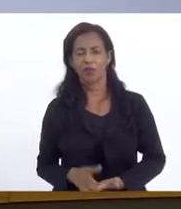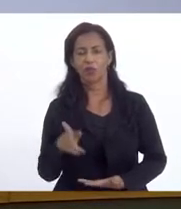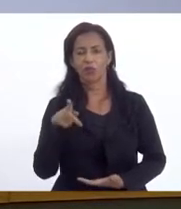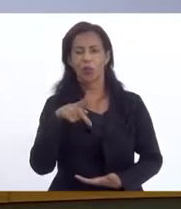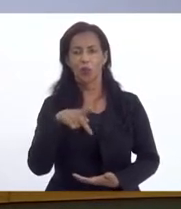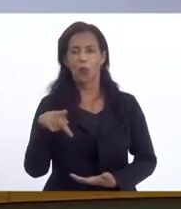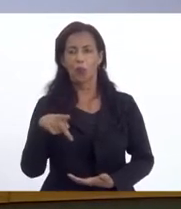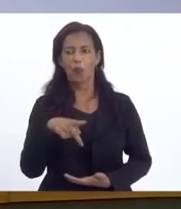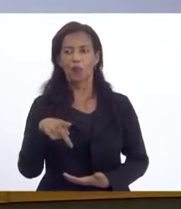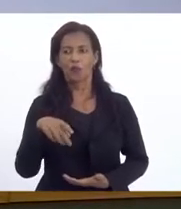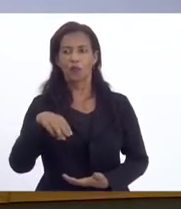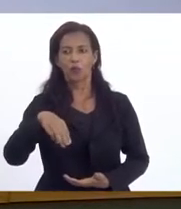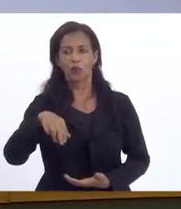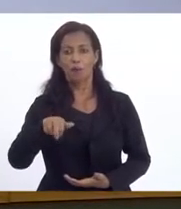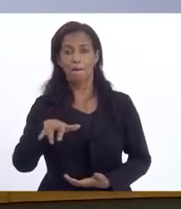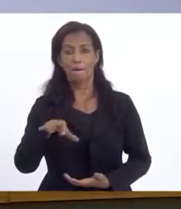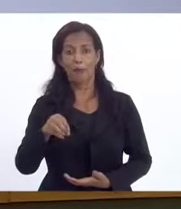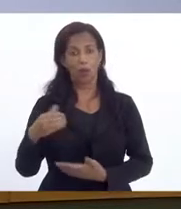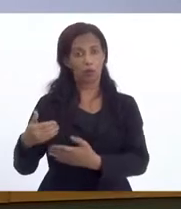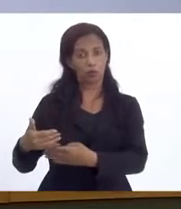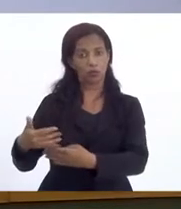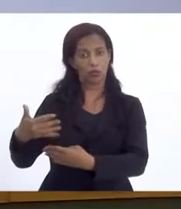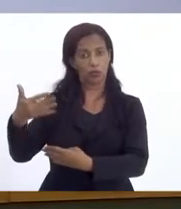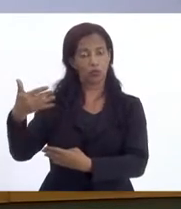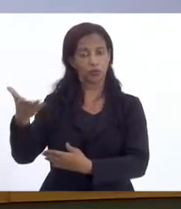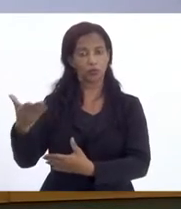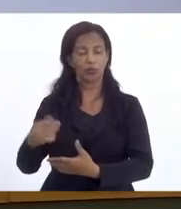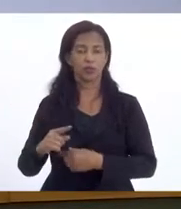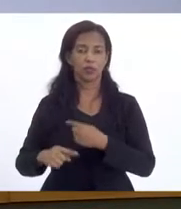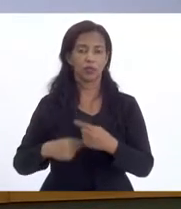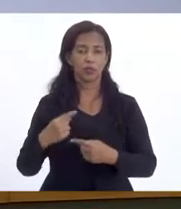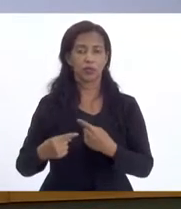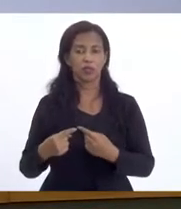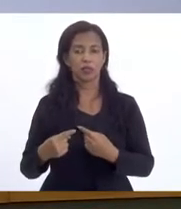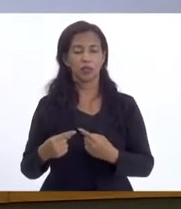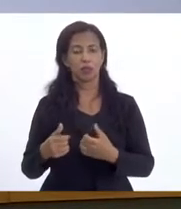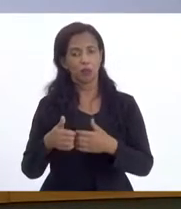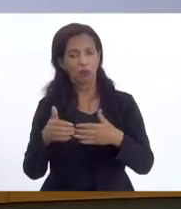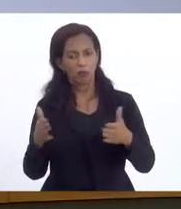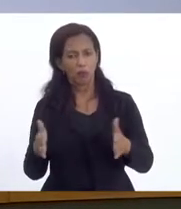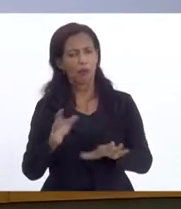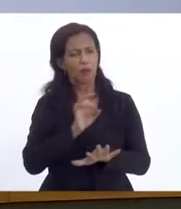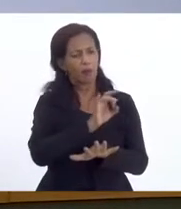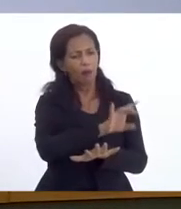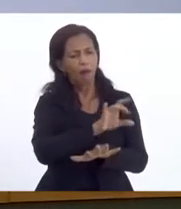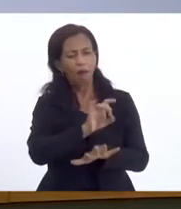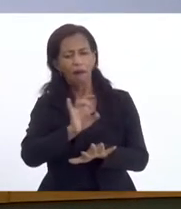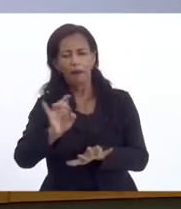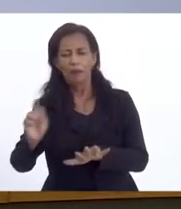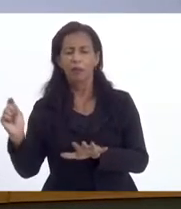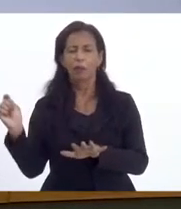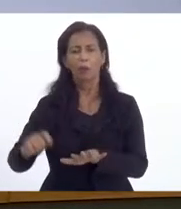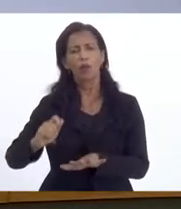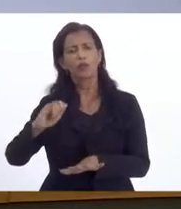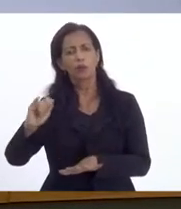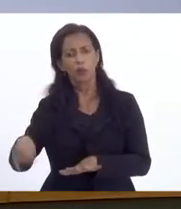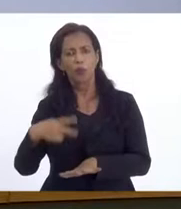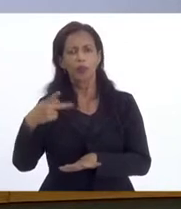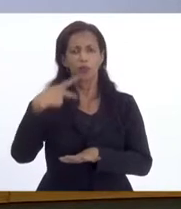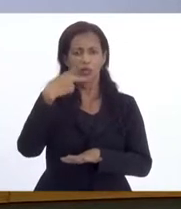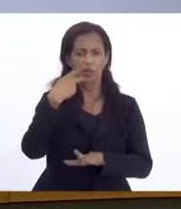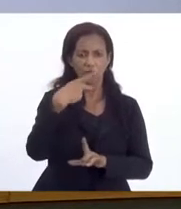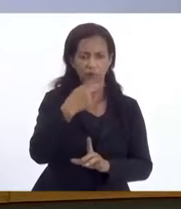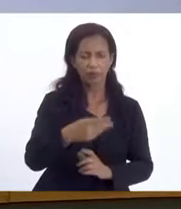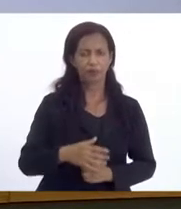professor Mauro Osório, que vai fazer uma exposição, e depois, em seguida, vamos abrir aqui para que todos possam ter a oportunidade de usar da